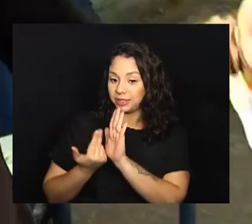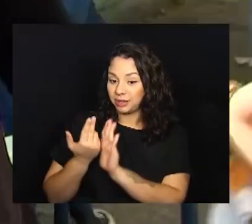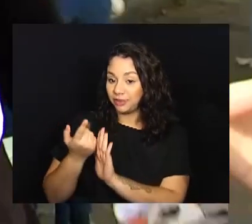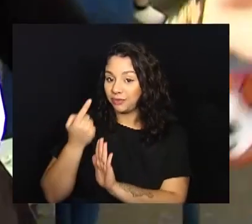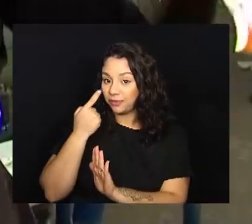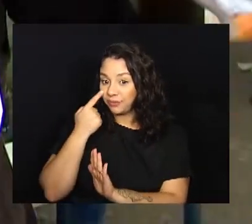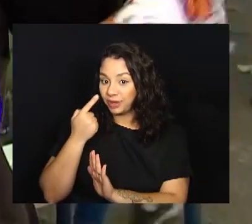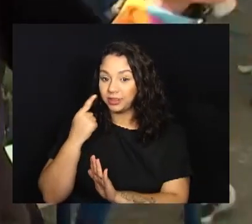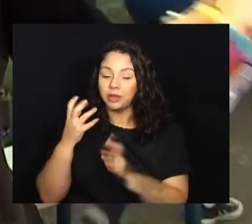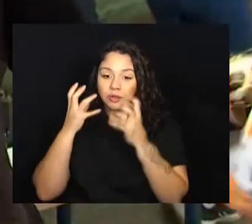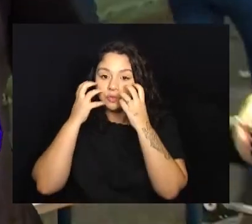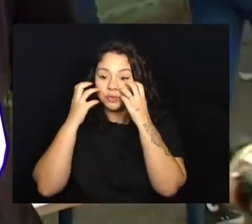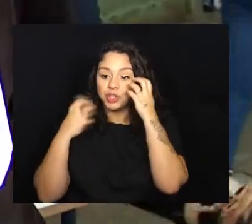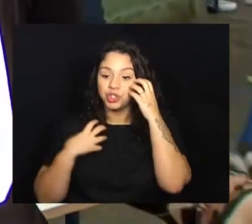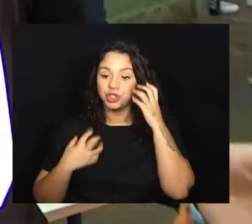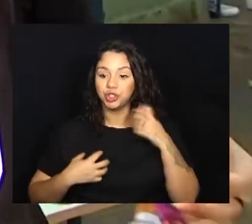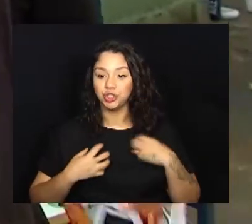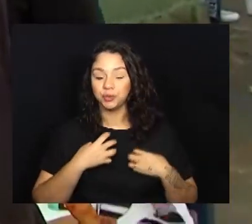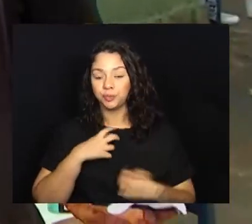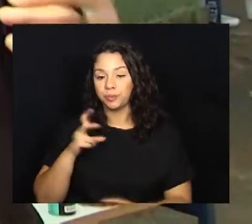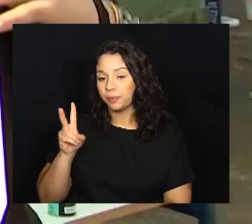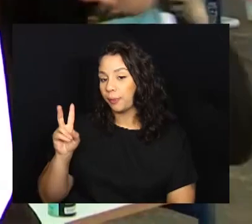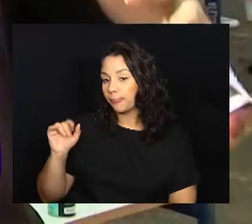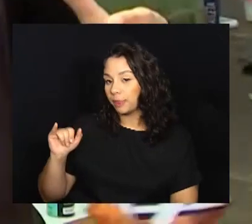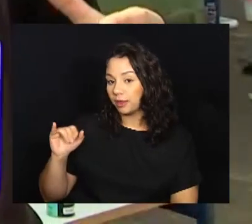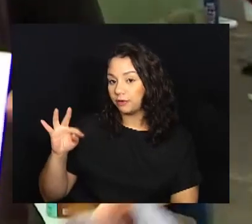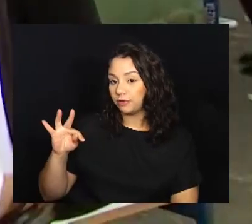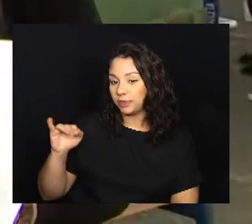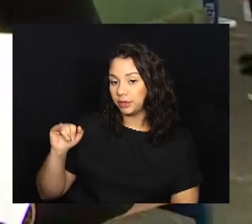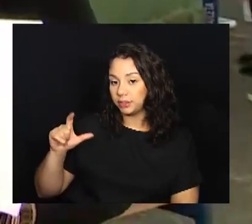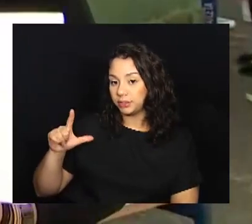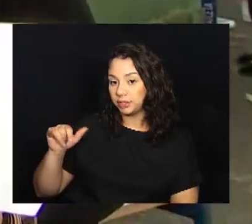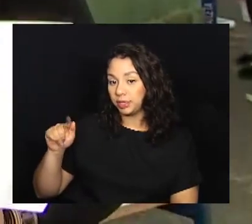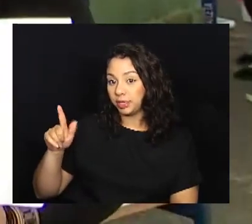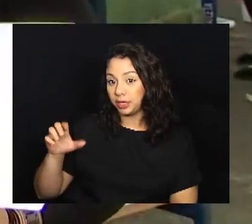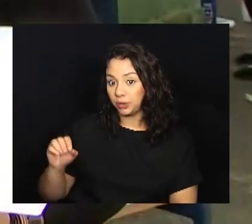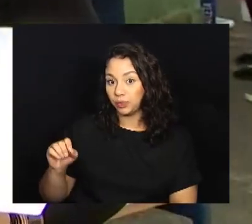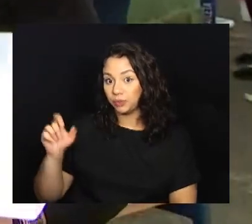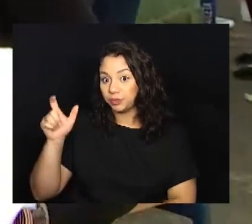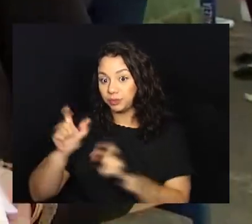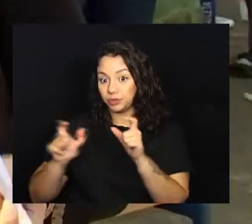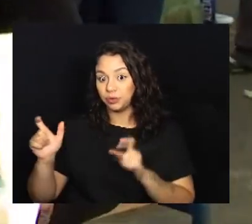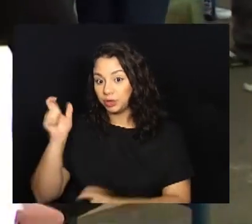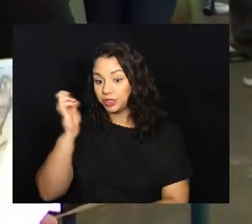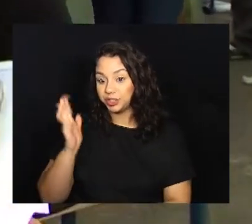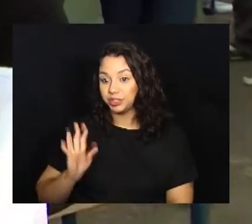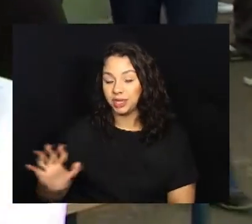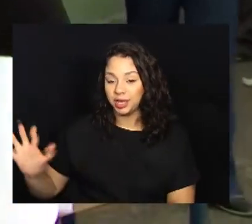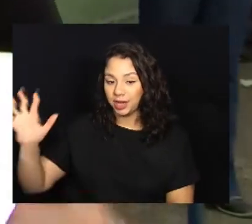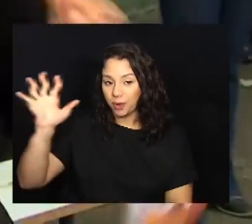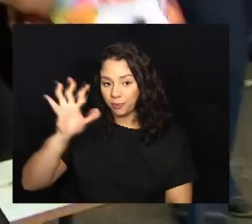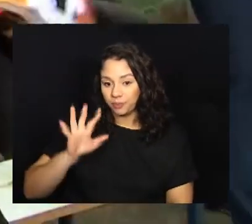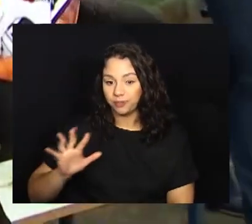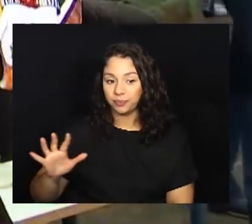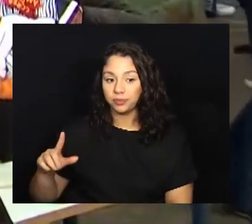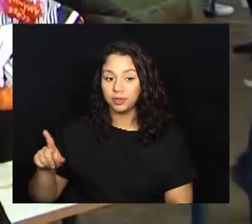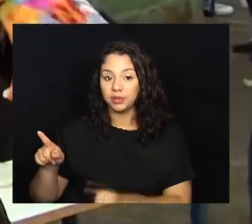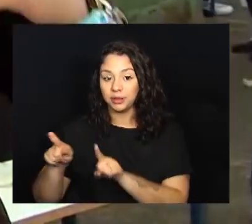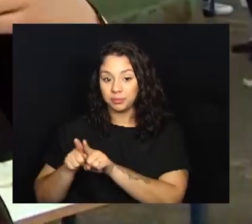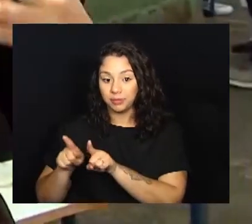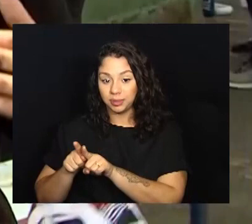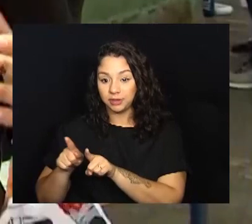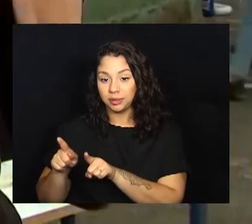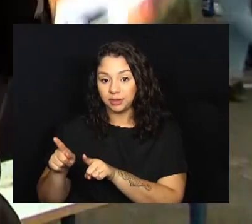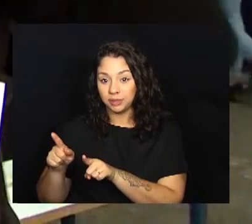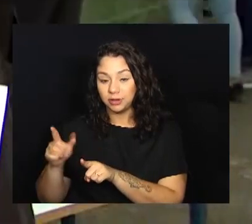representar pessoas brancas e negras, de uma forma geral. Também teve ela abordando, não sei se dá para